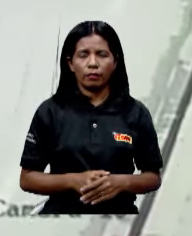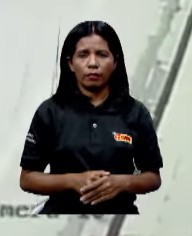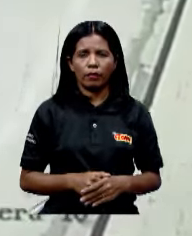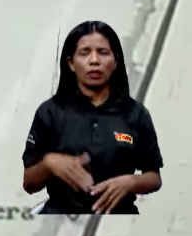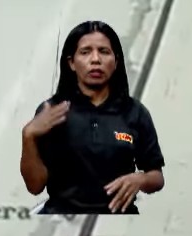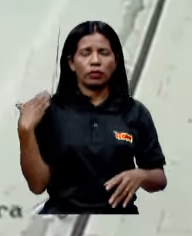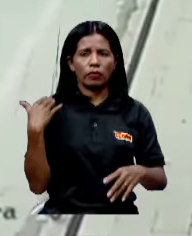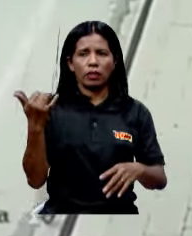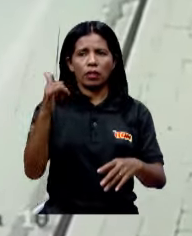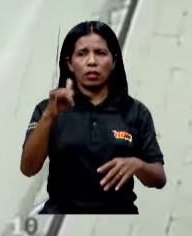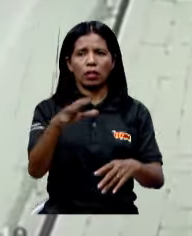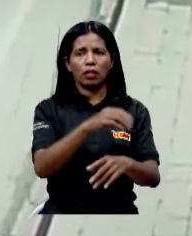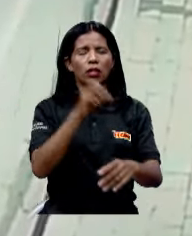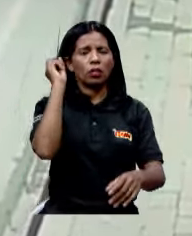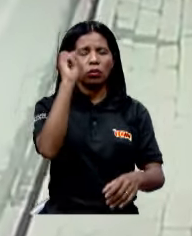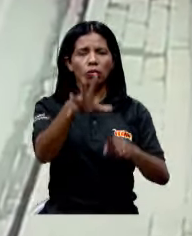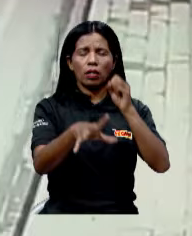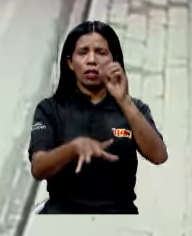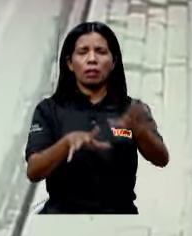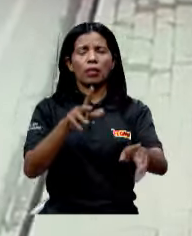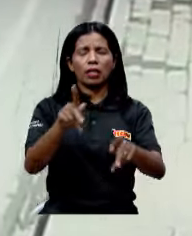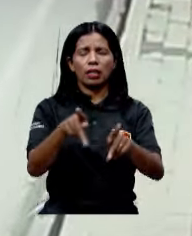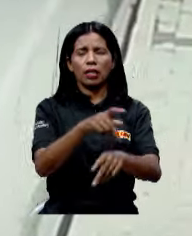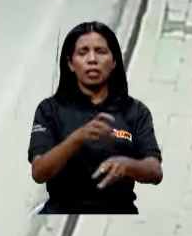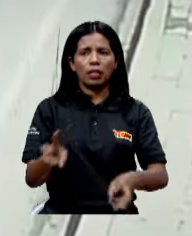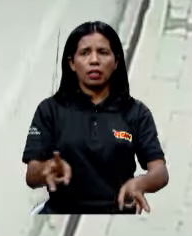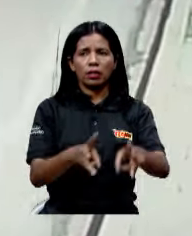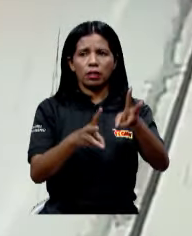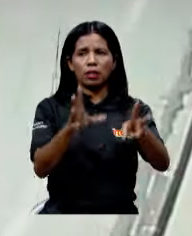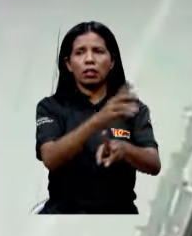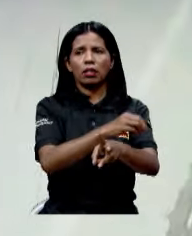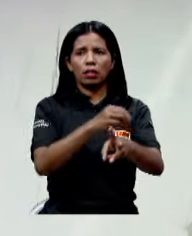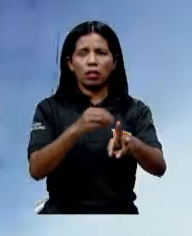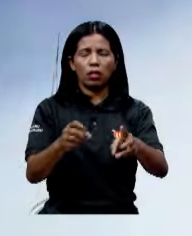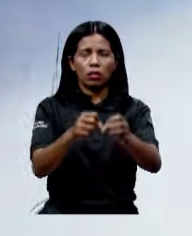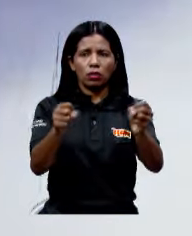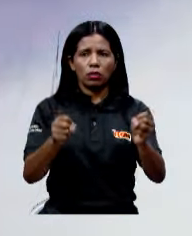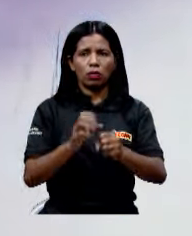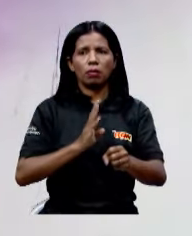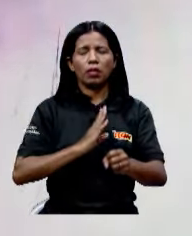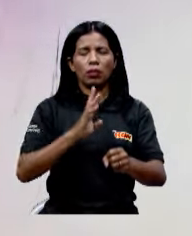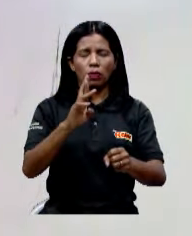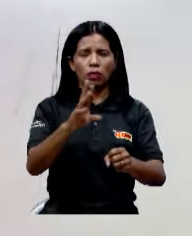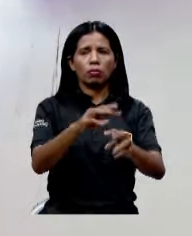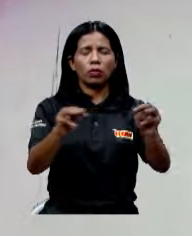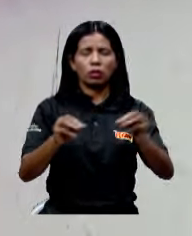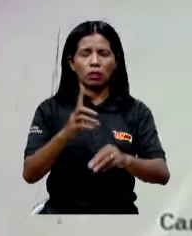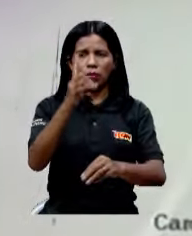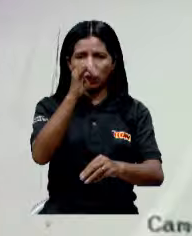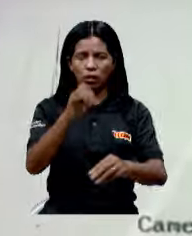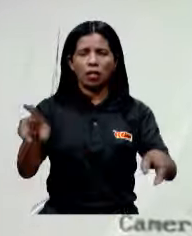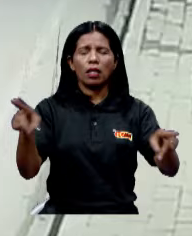Jovem na Inhat nebe desconfia tudo a EMA e a estrada pública bairro Amular, suku Becora, município dili, o inicial